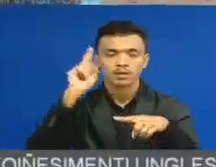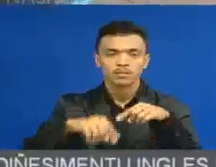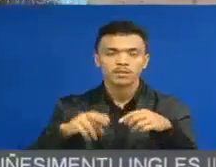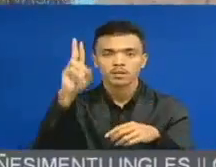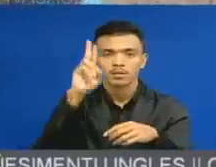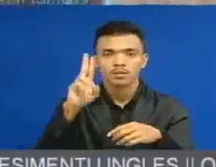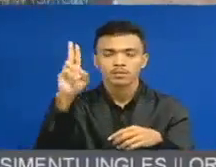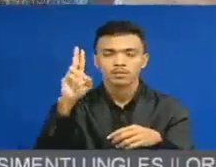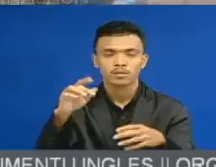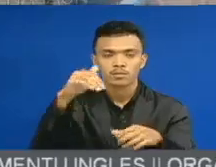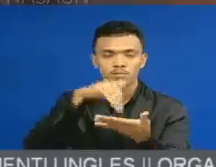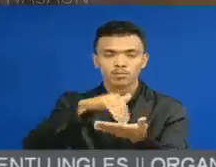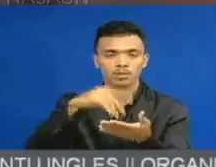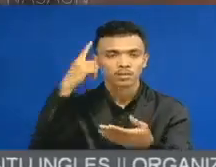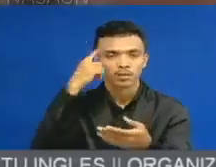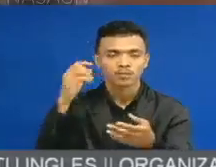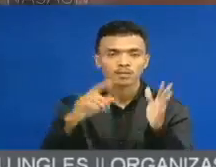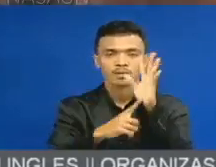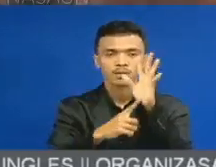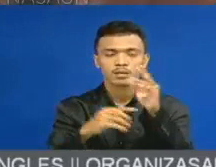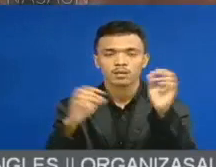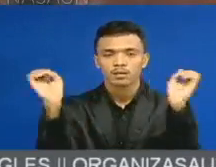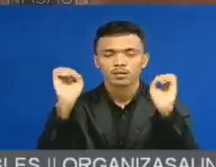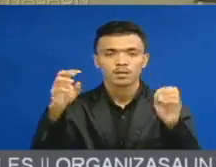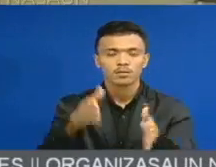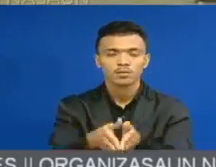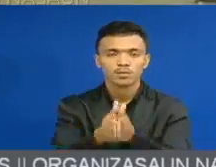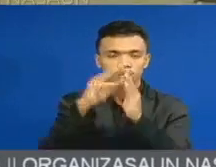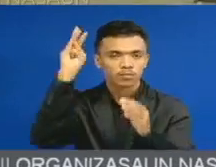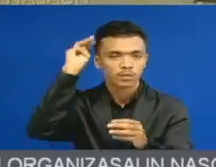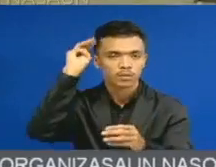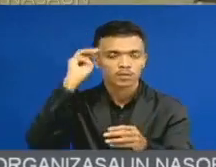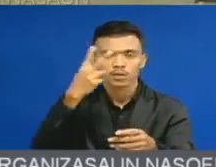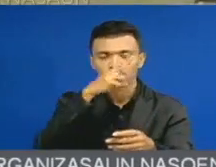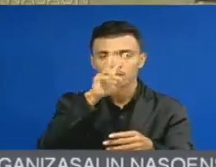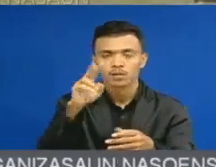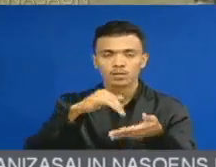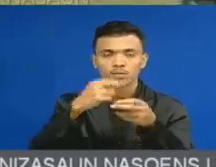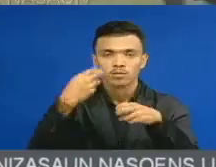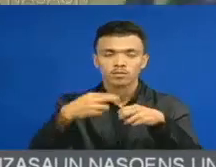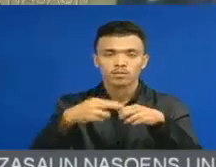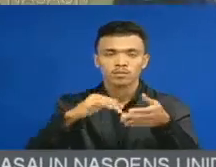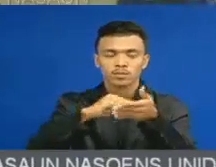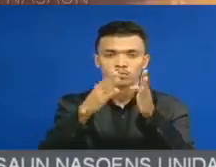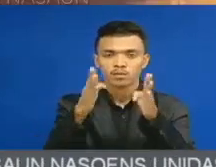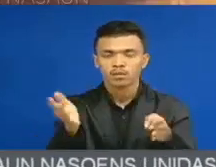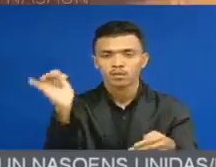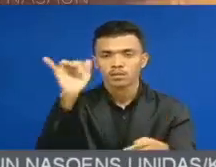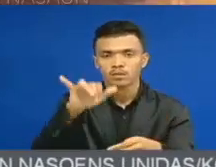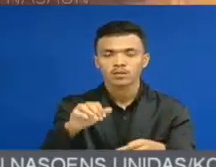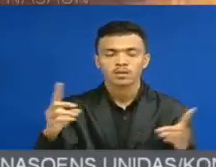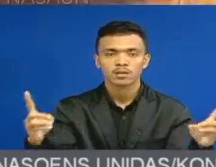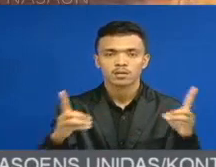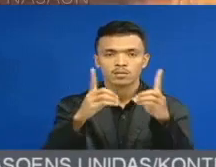la iha. Tamba ne husuba ministério competente atu tau matam ba dificuldade nebe estudante sira enfrenta. Aí lá